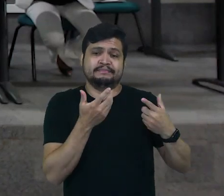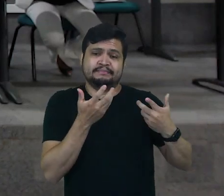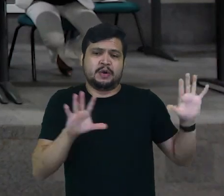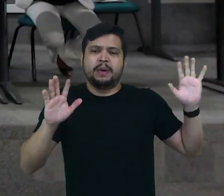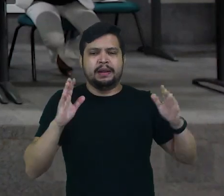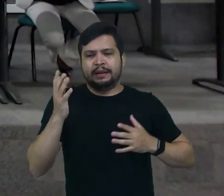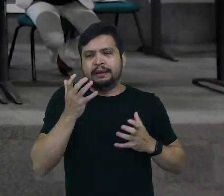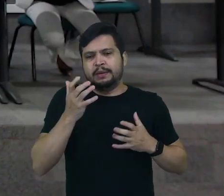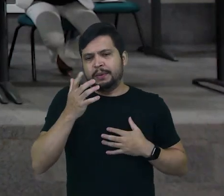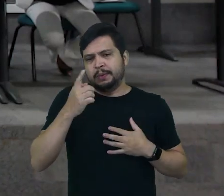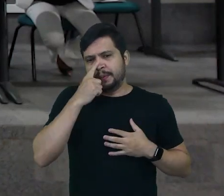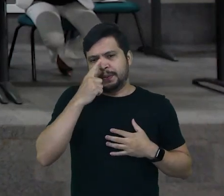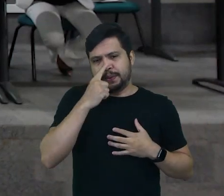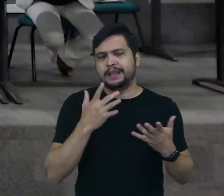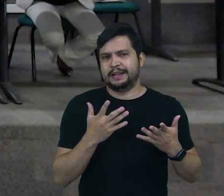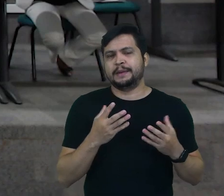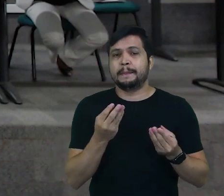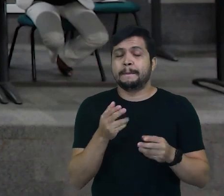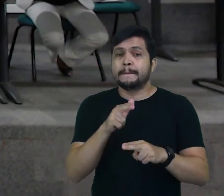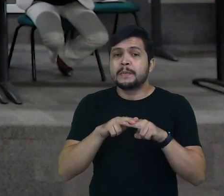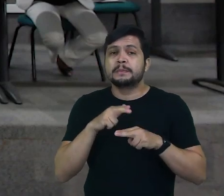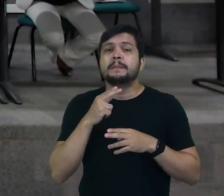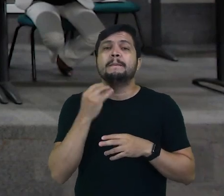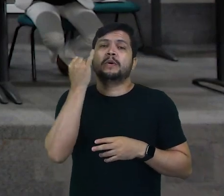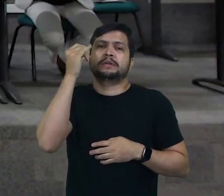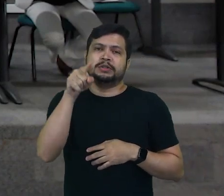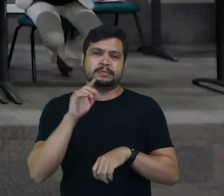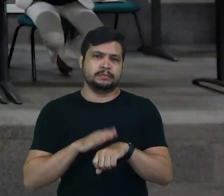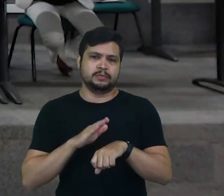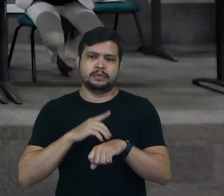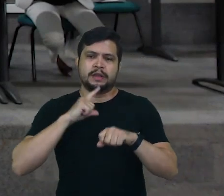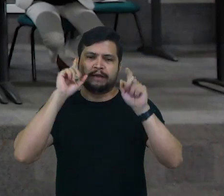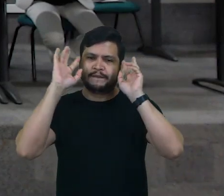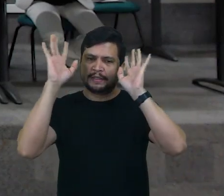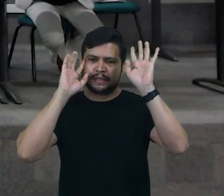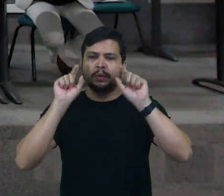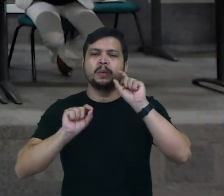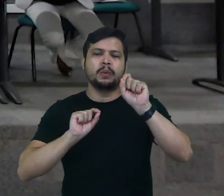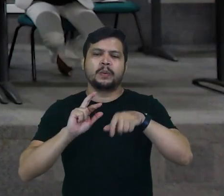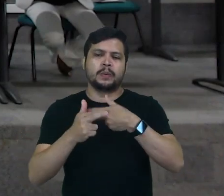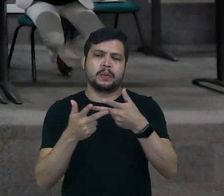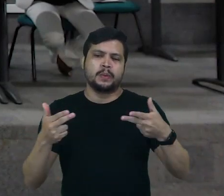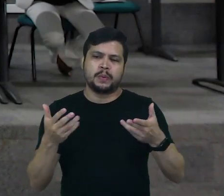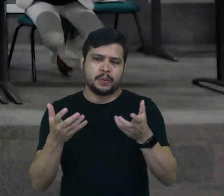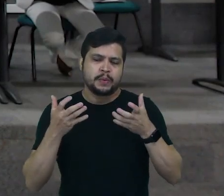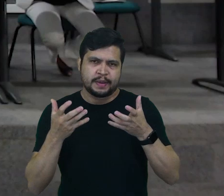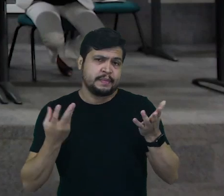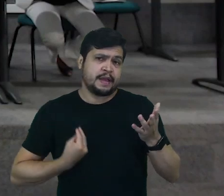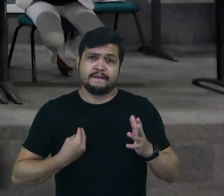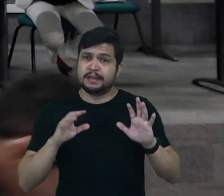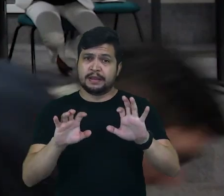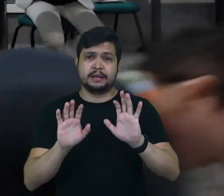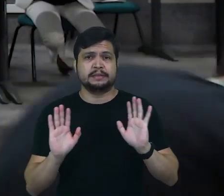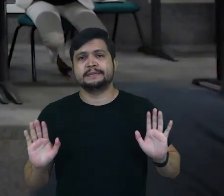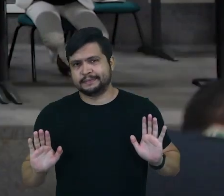importante você fazer a reflexão do que é aquilo que você quer, porque vai ter dificuldades.